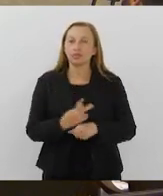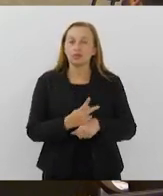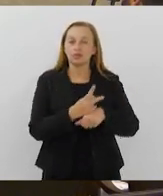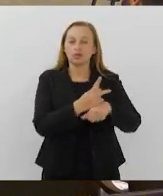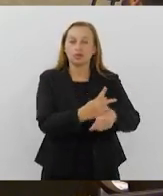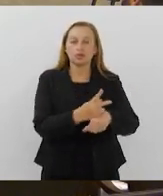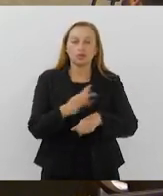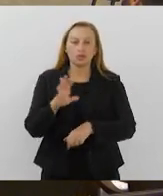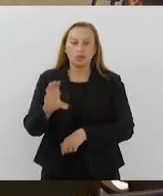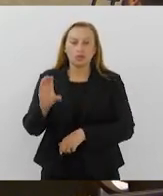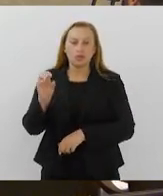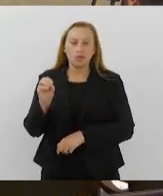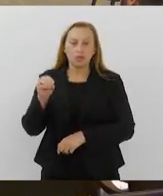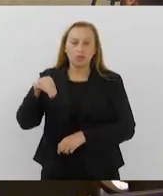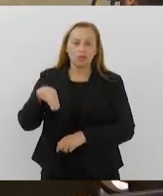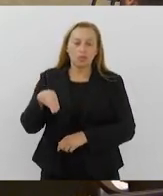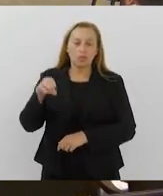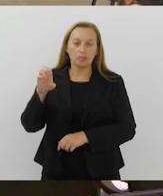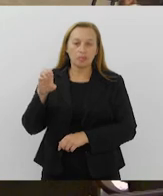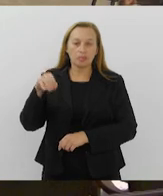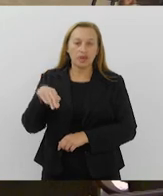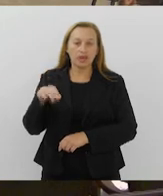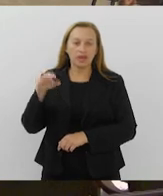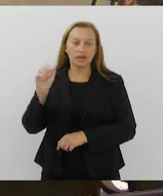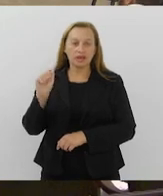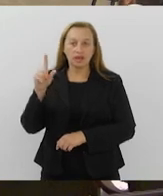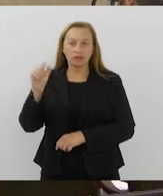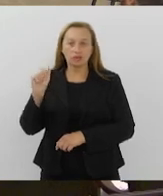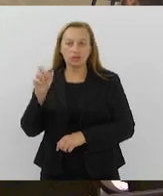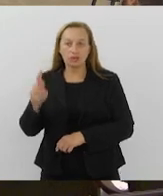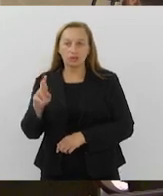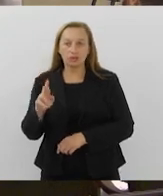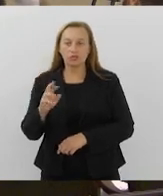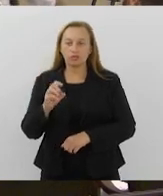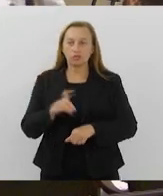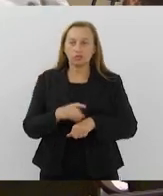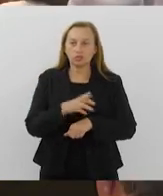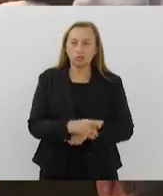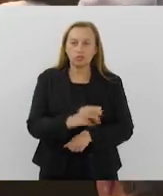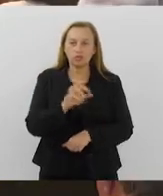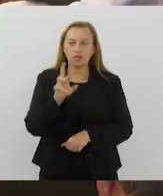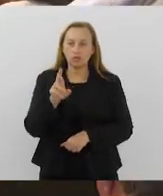aos ilustríssimos Dr. Ronaldo José dos Santos,